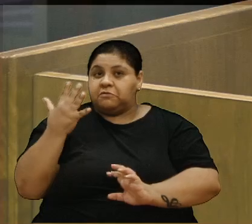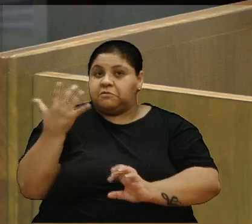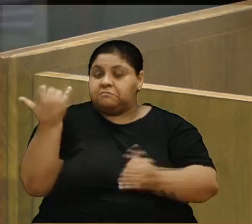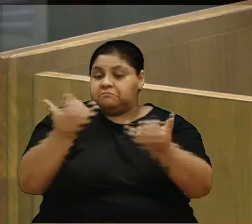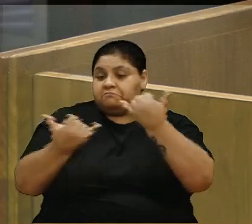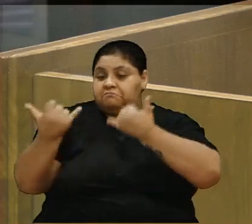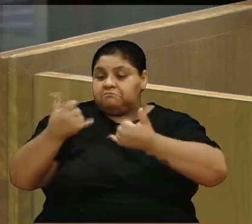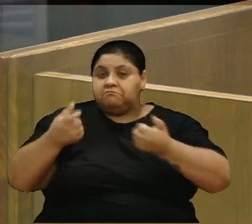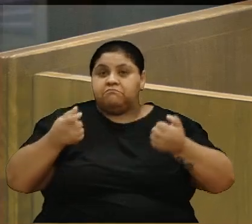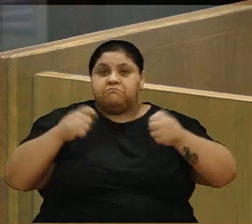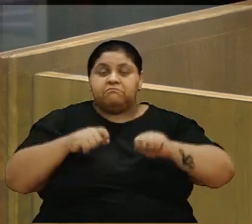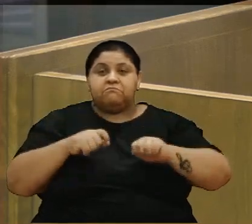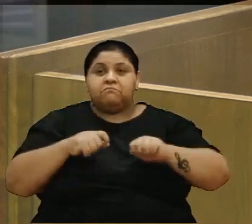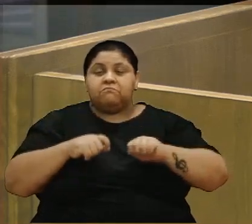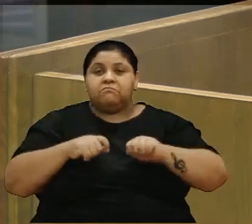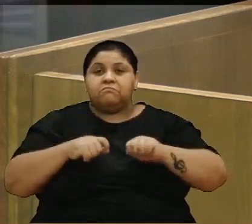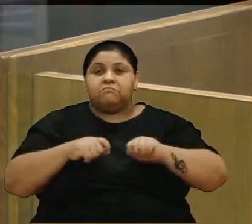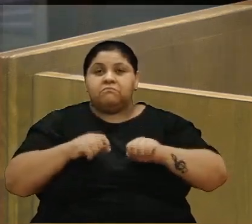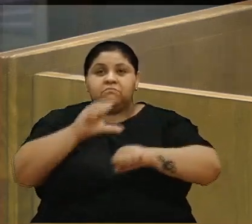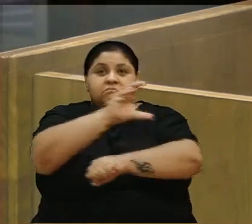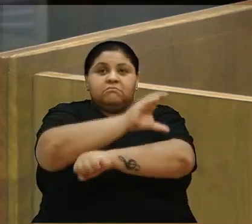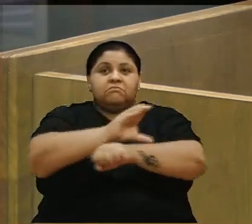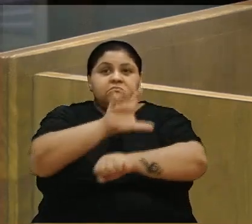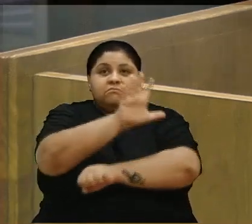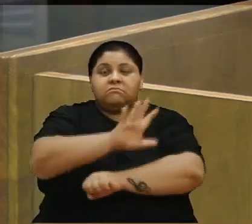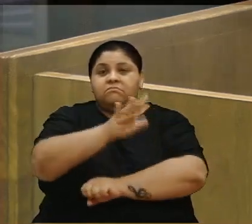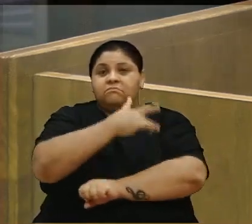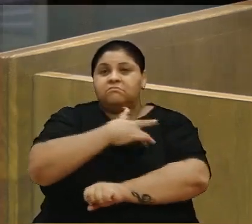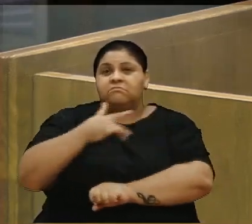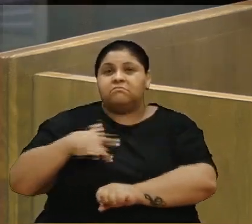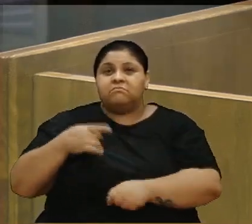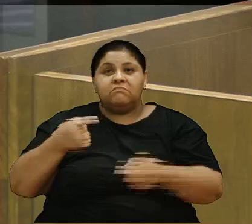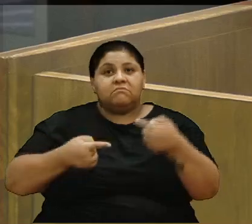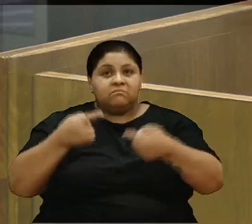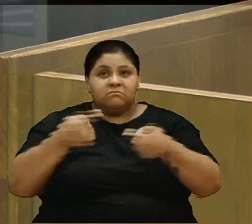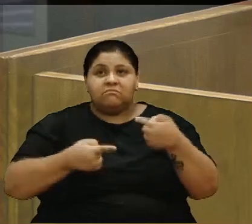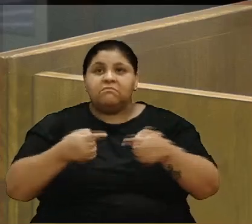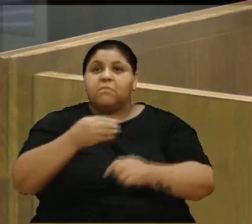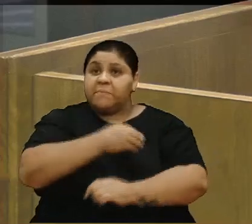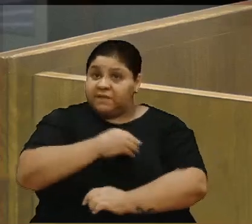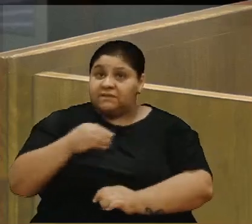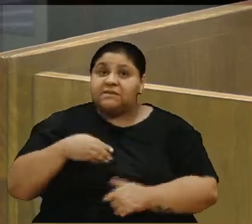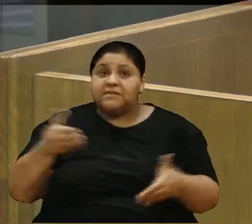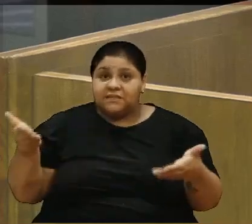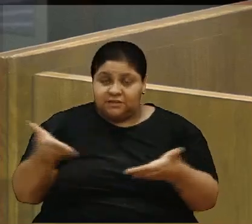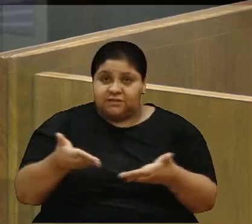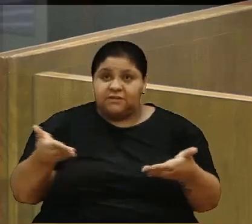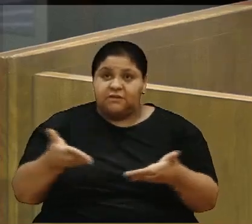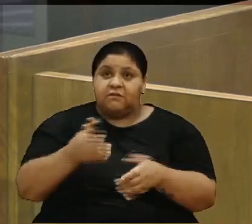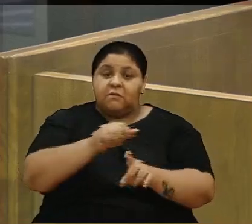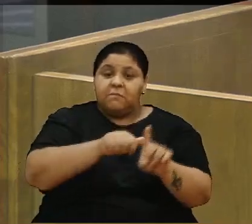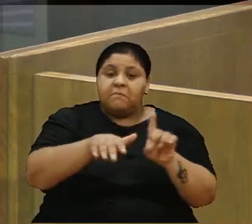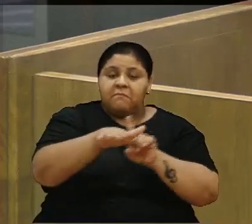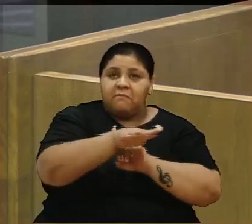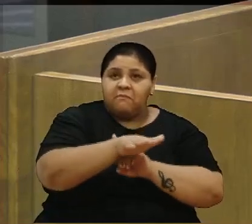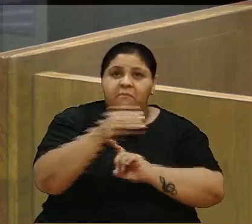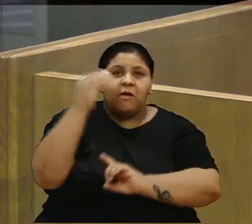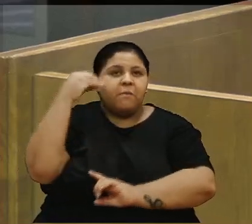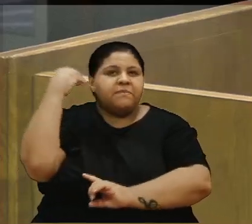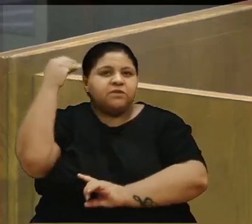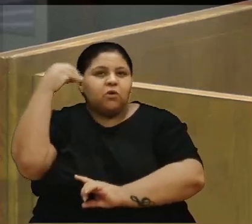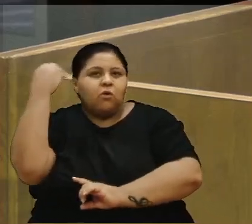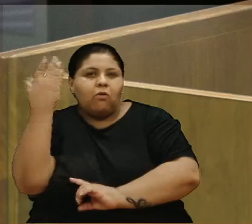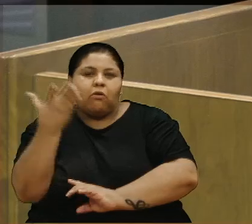da possibilidade de virem cursos da área da saúde. Se debate, inclusive, medicina já. Medicina social,